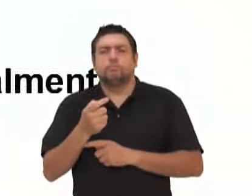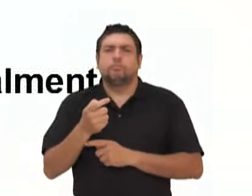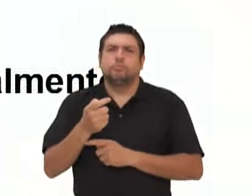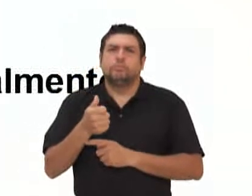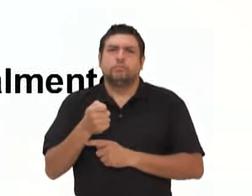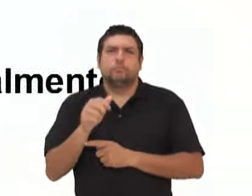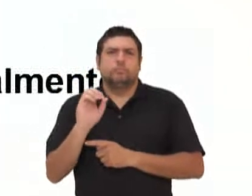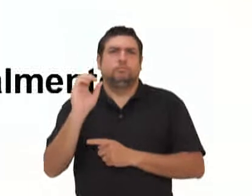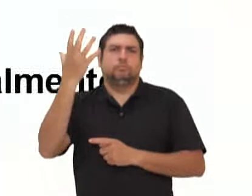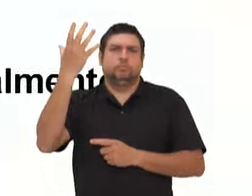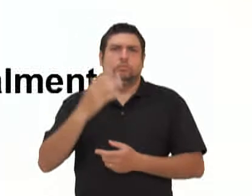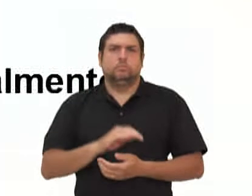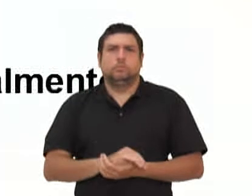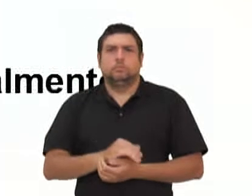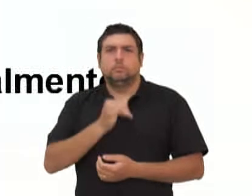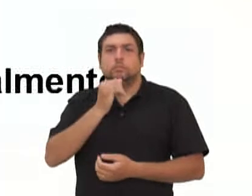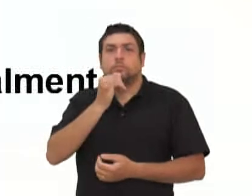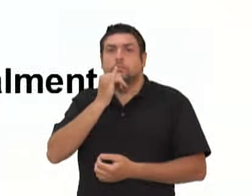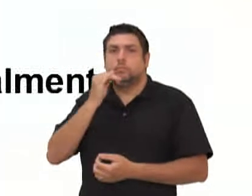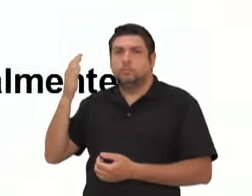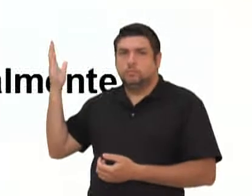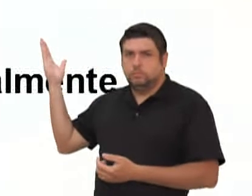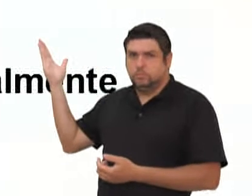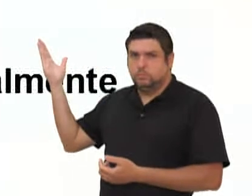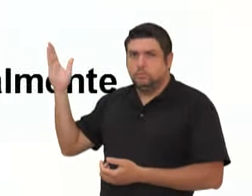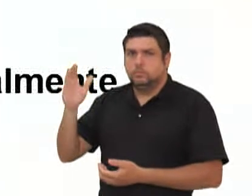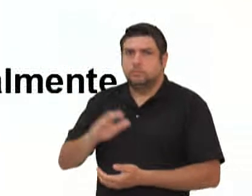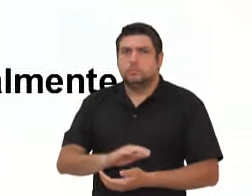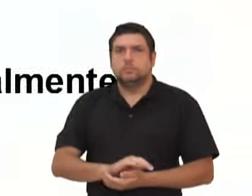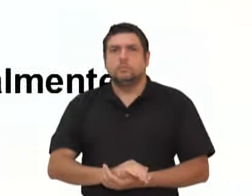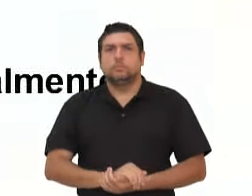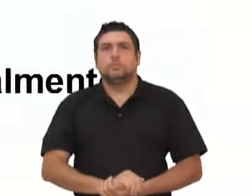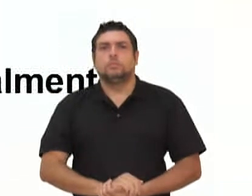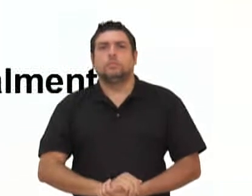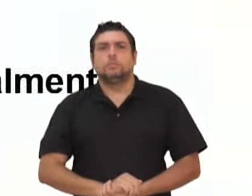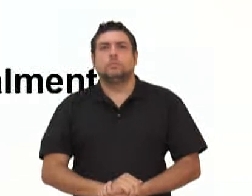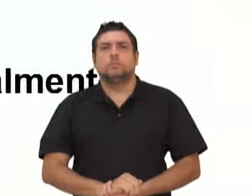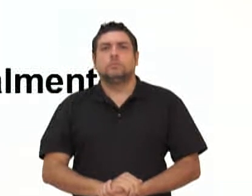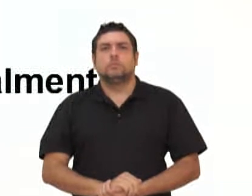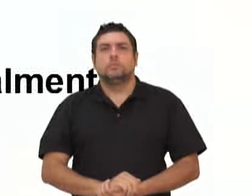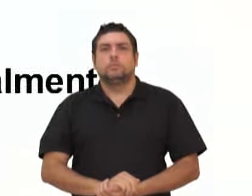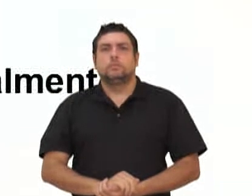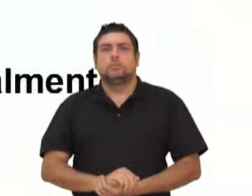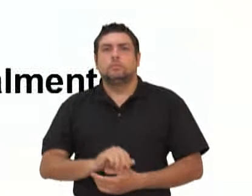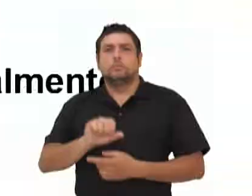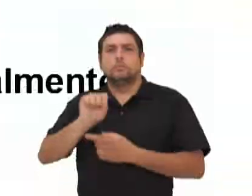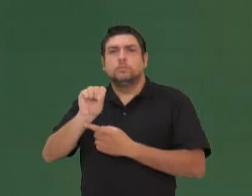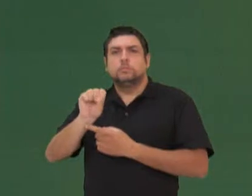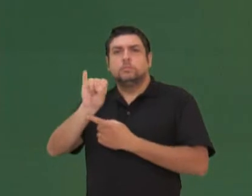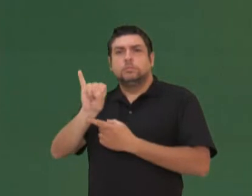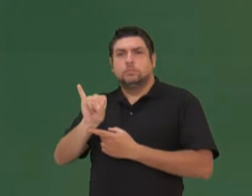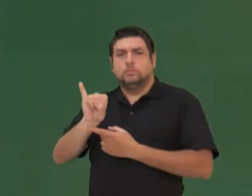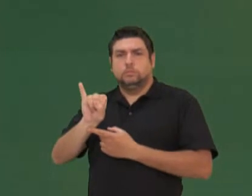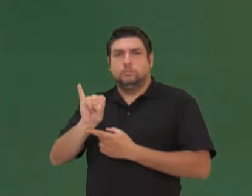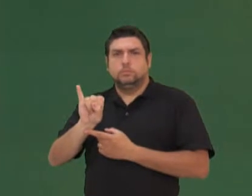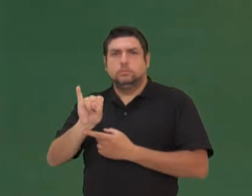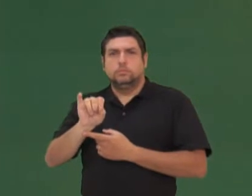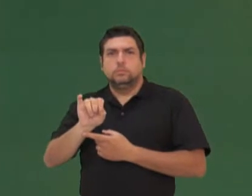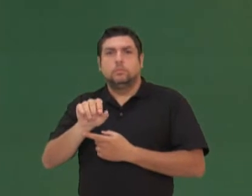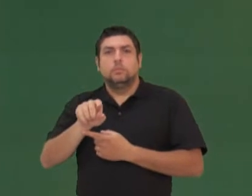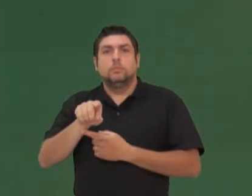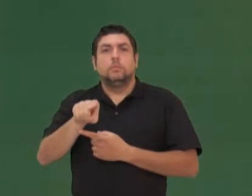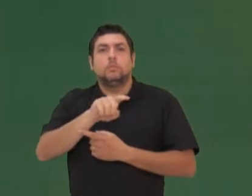ejemplo, si los estudiantes estudiasen, mira, si, esa palabra trabajamos con la acentuación